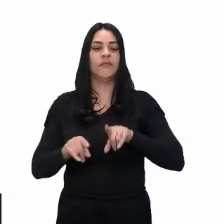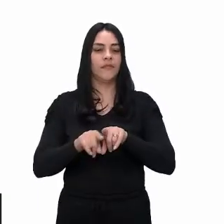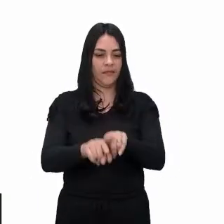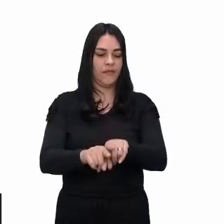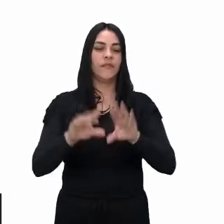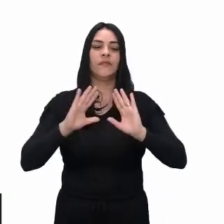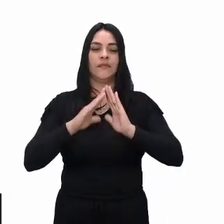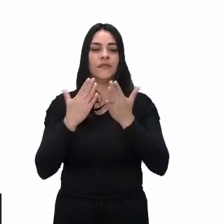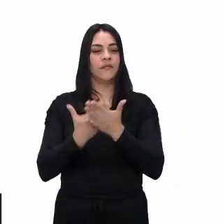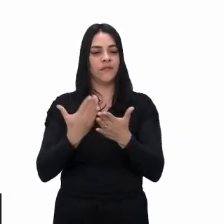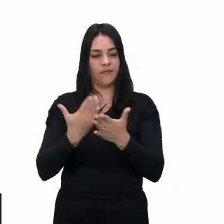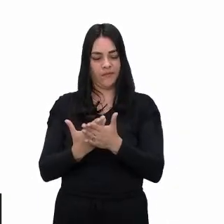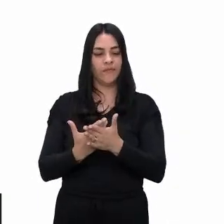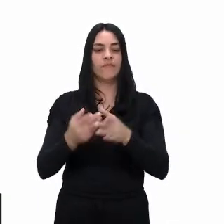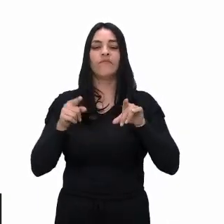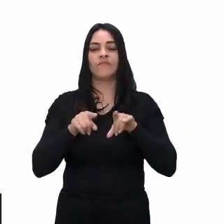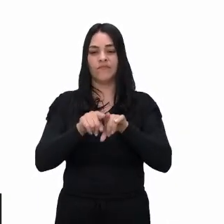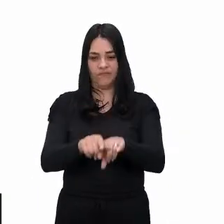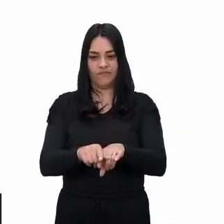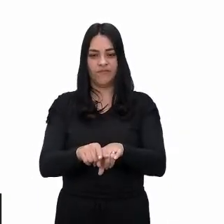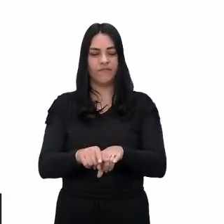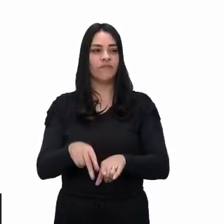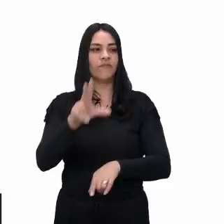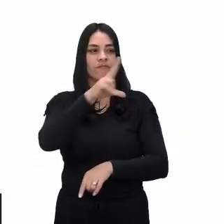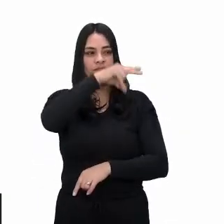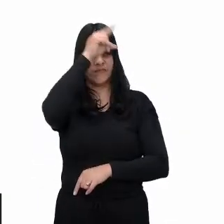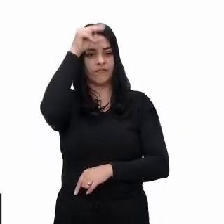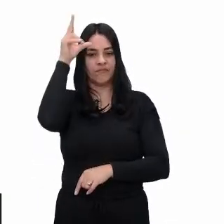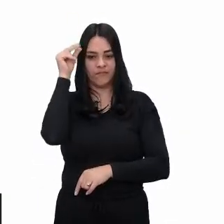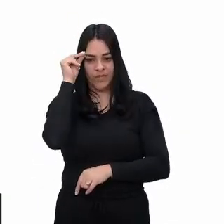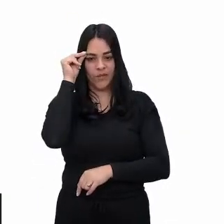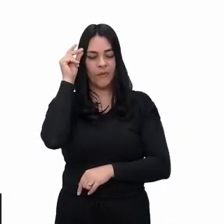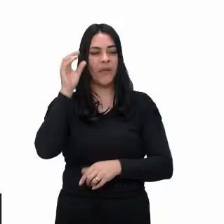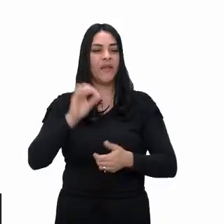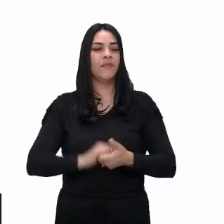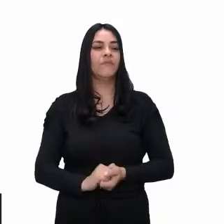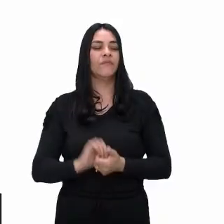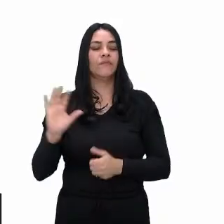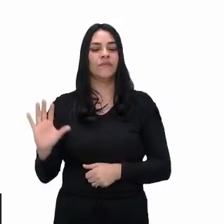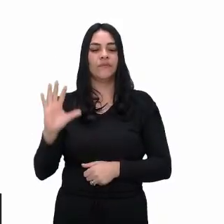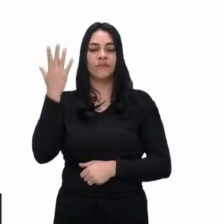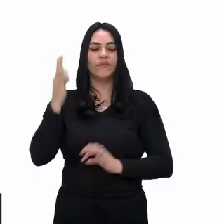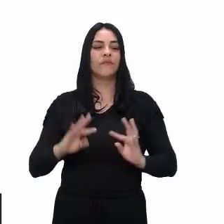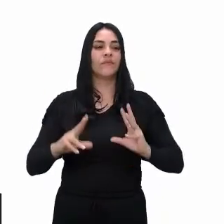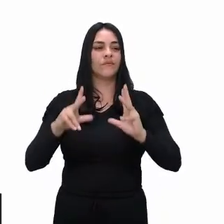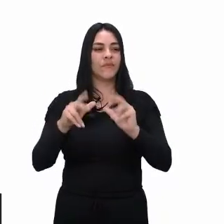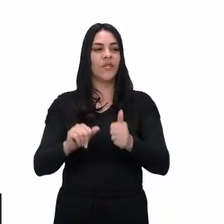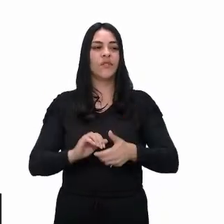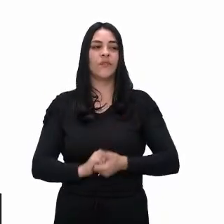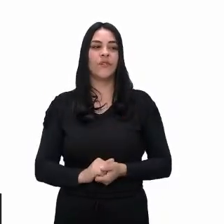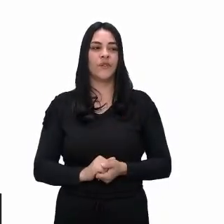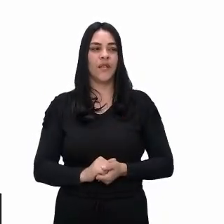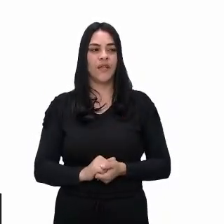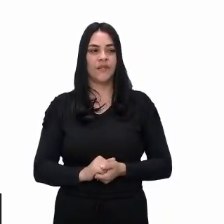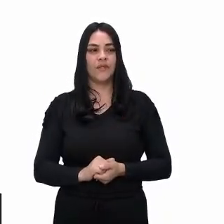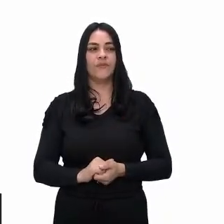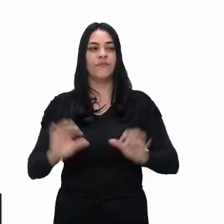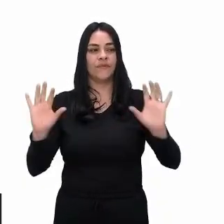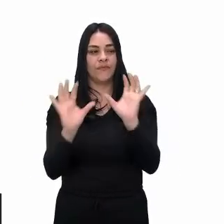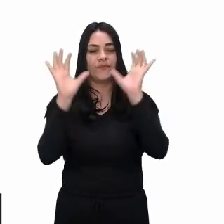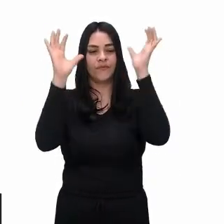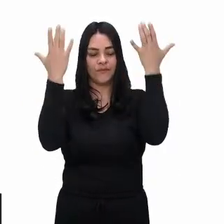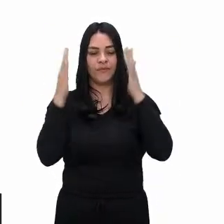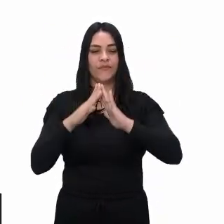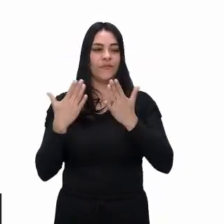em escolas, parcerias em prefeituras. Nós estamos realizando os eventos, Escola Lixo